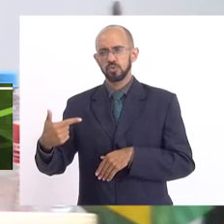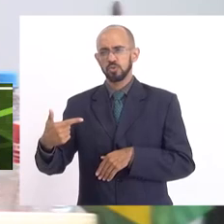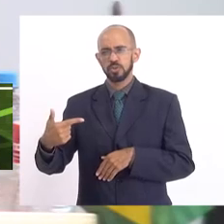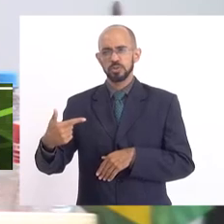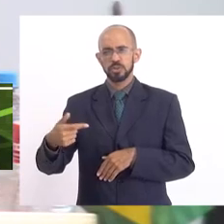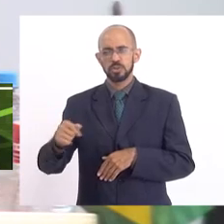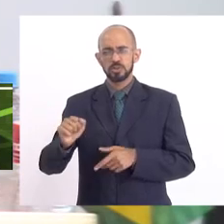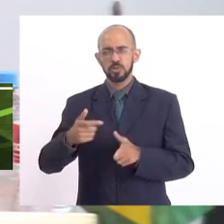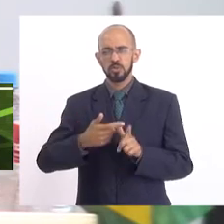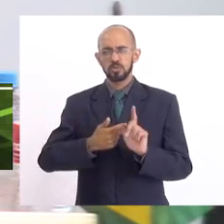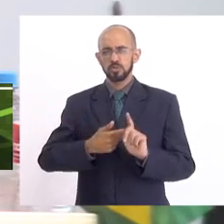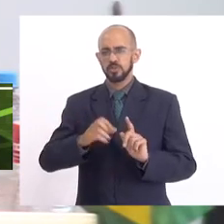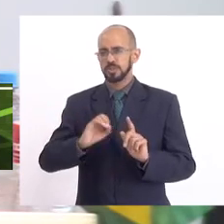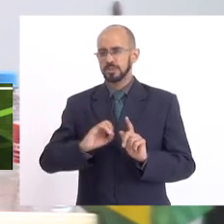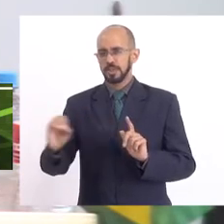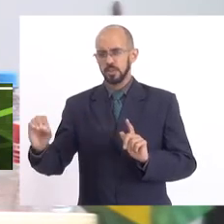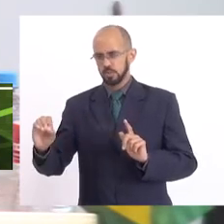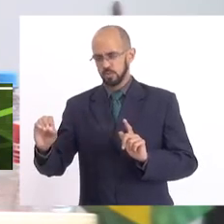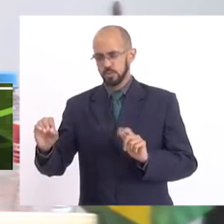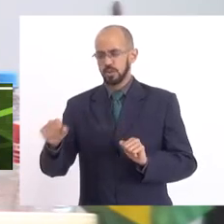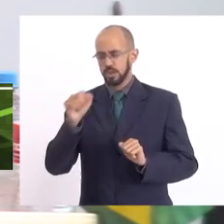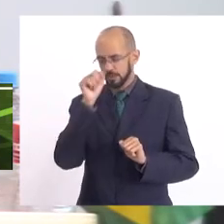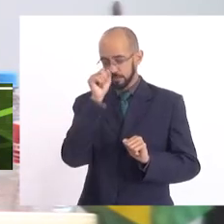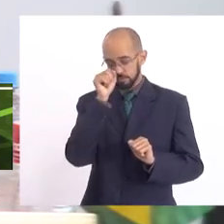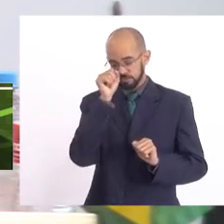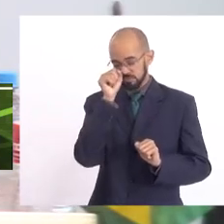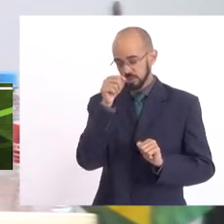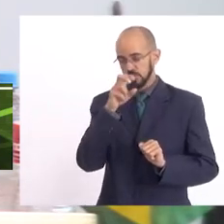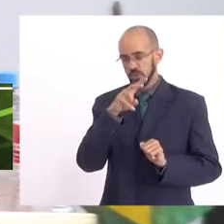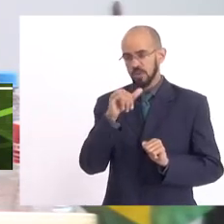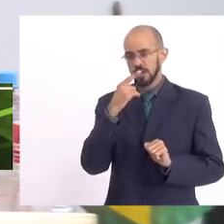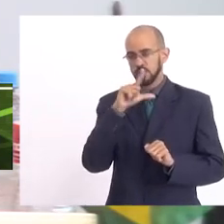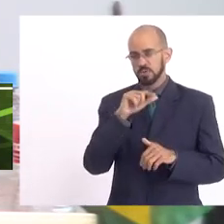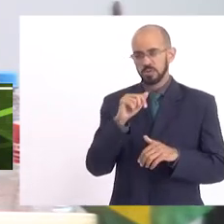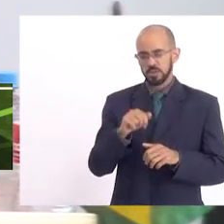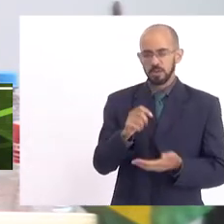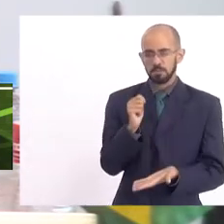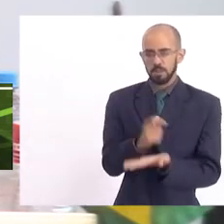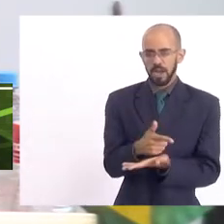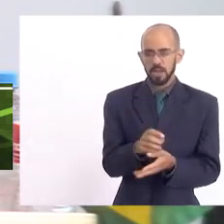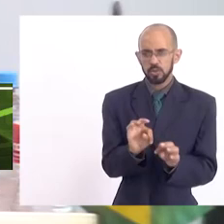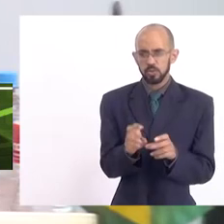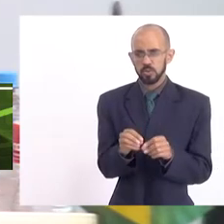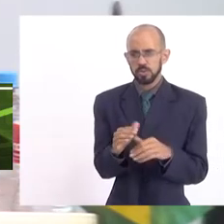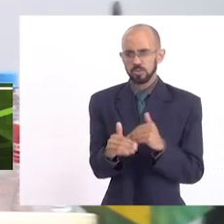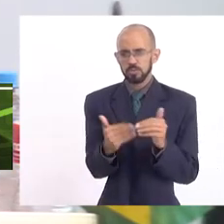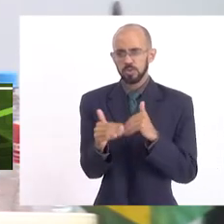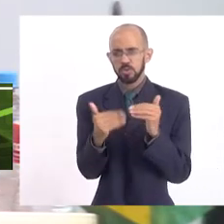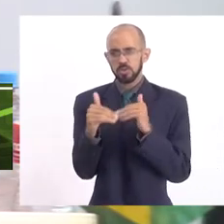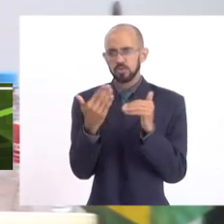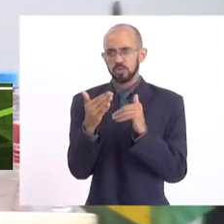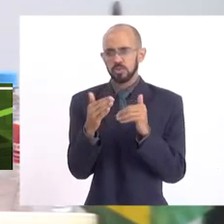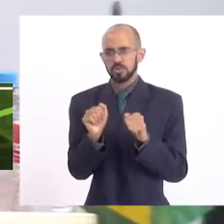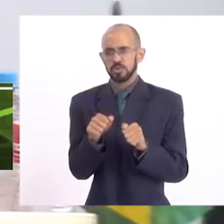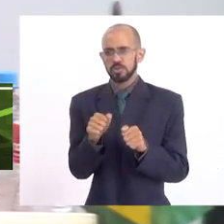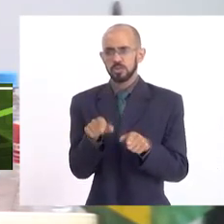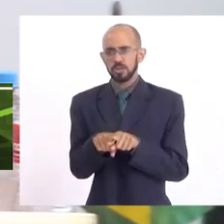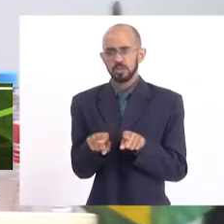pendências zeradas. A gente tendo um bom rumo aí para a questão da progressão, e aí a missão nossa aqui é tentar arrancar essa